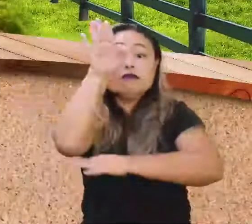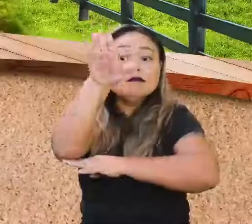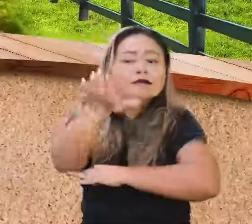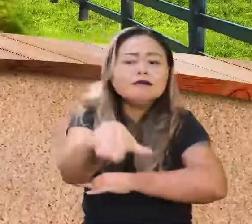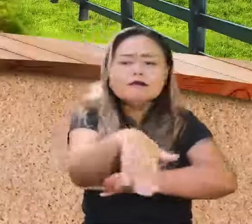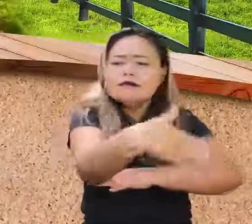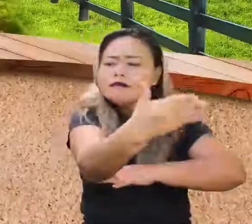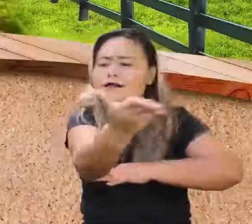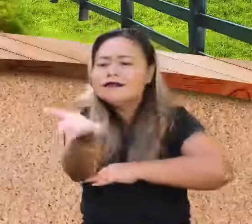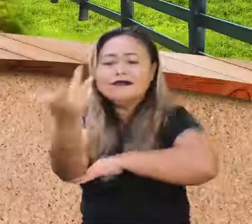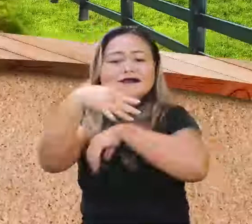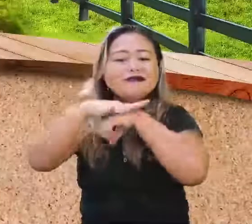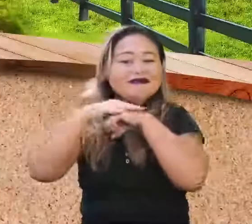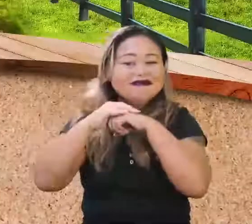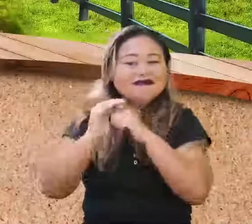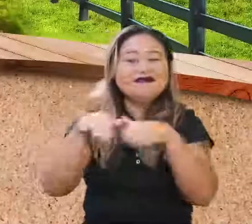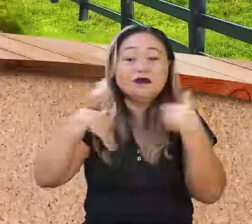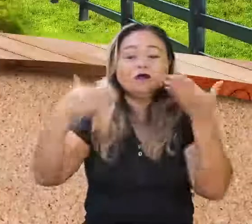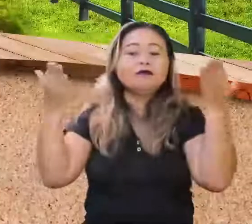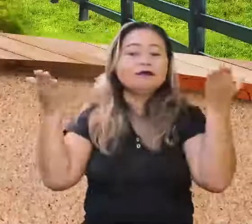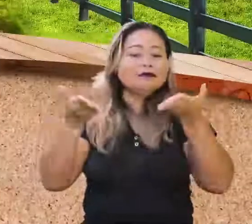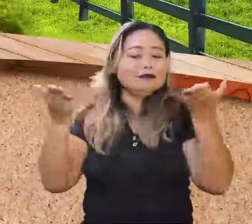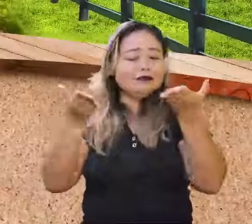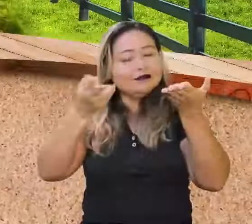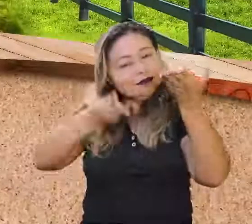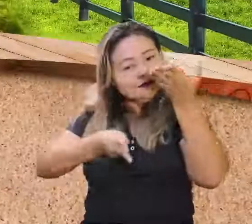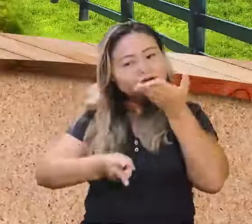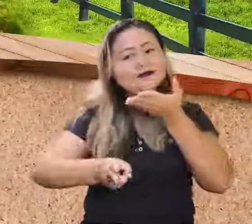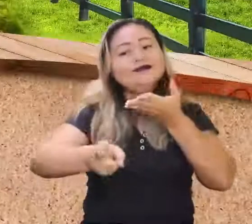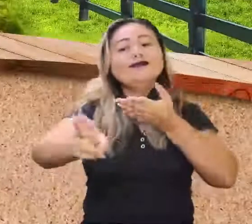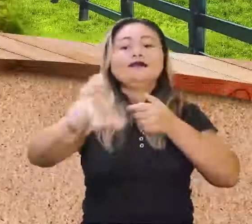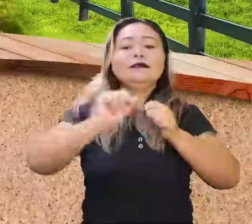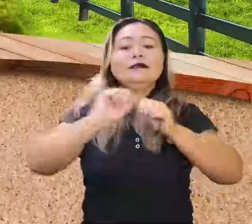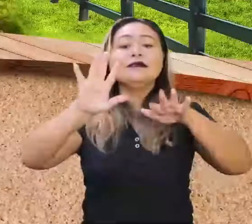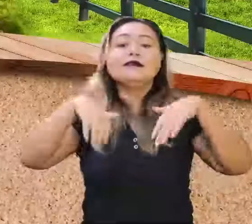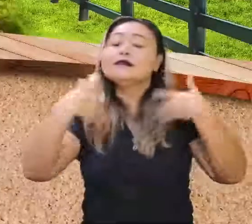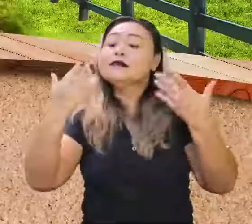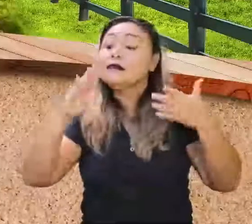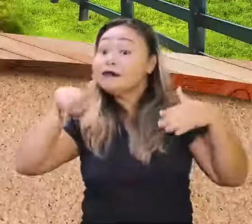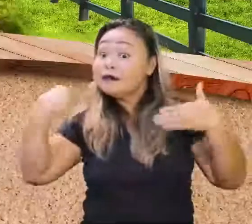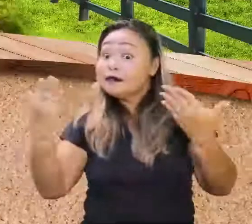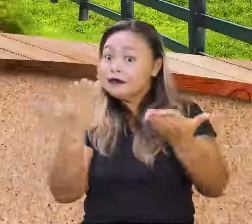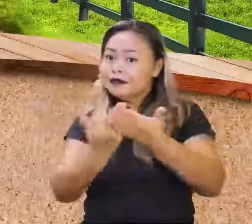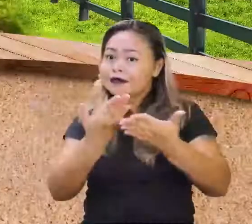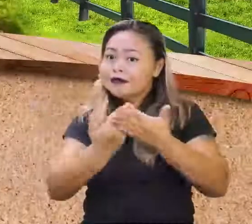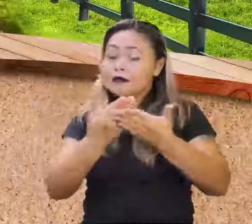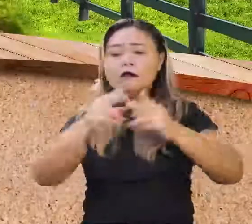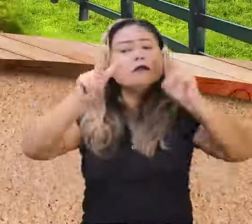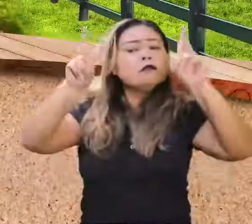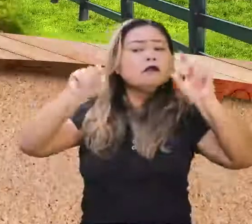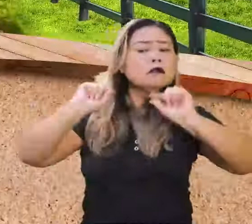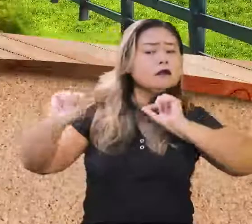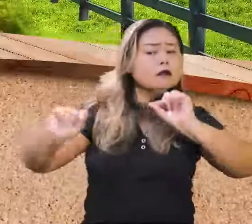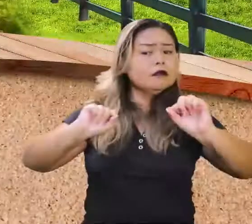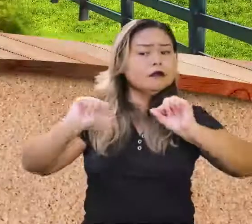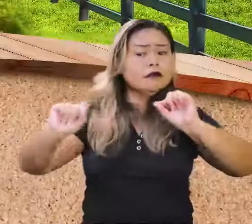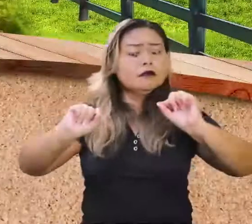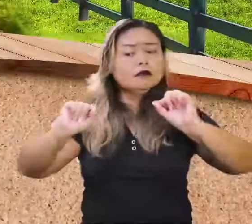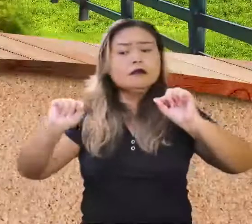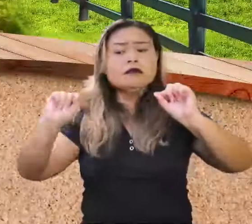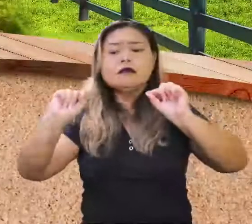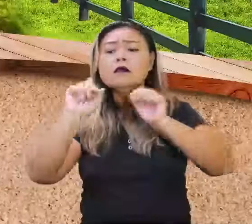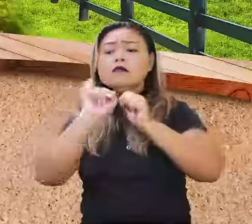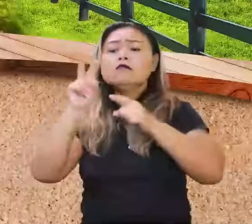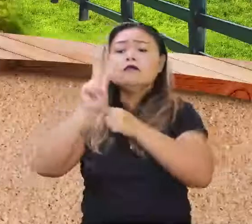Boa tarde, meus queridos! Hoje vamos dar continuidade à nossa aula sobre o que, professor?